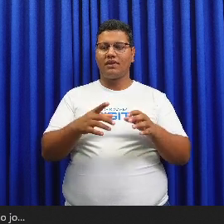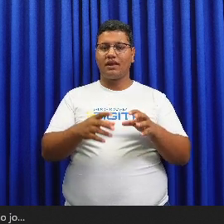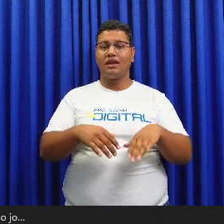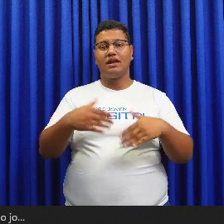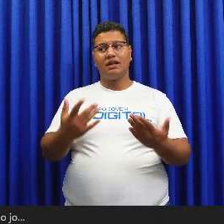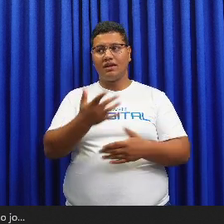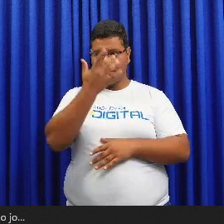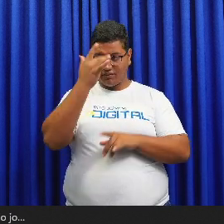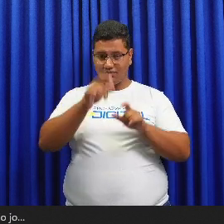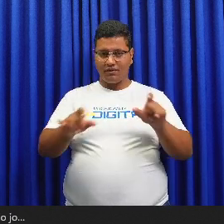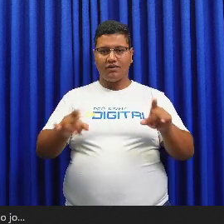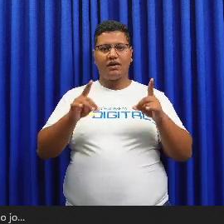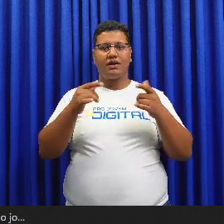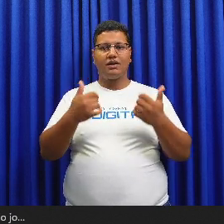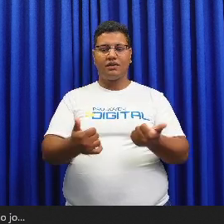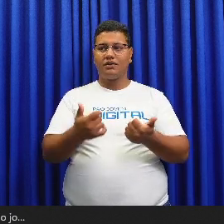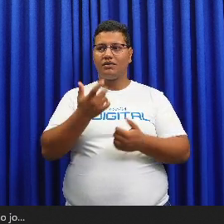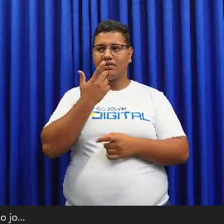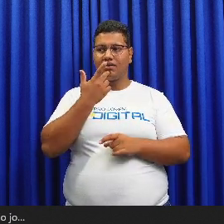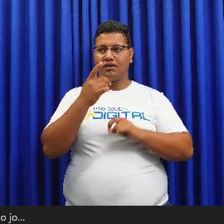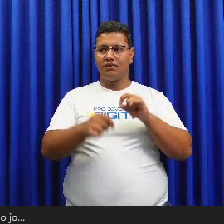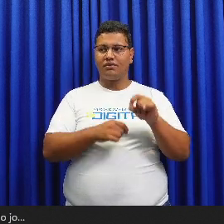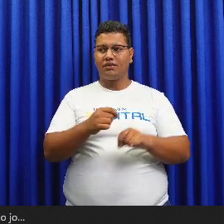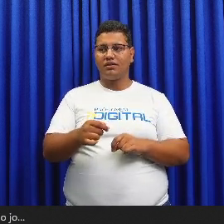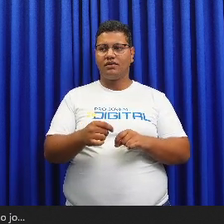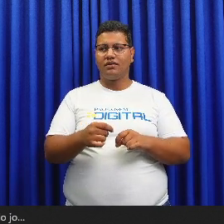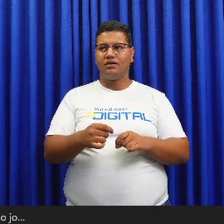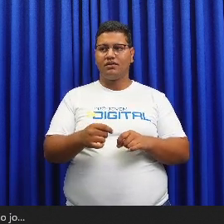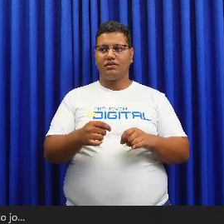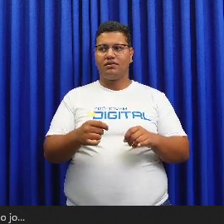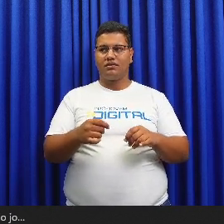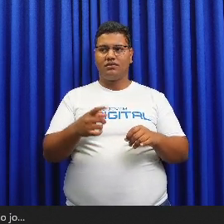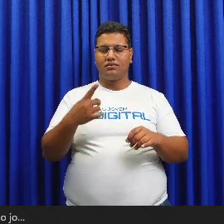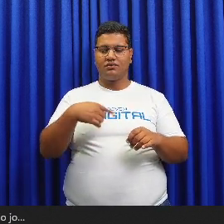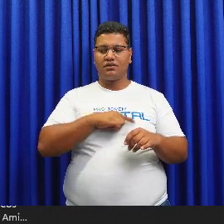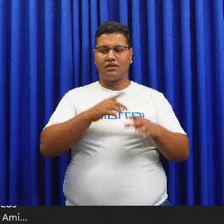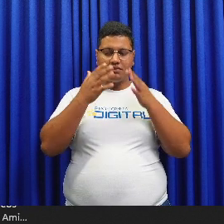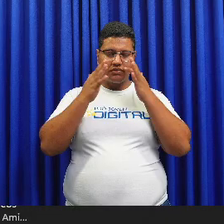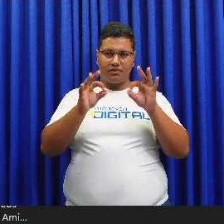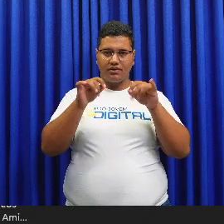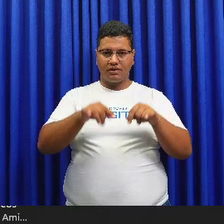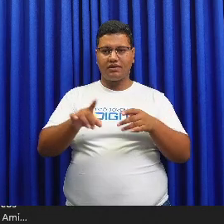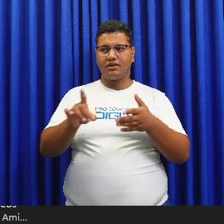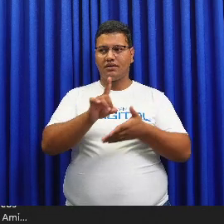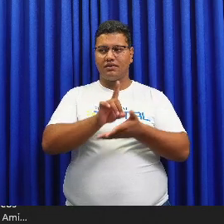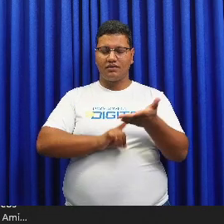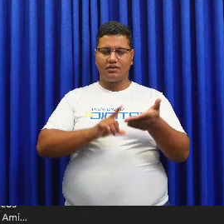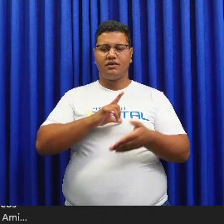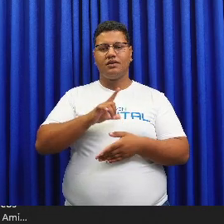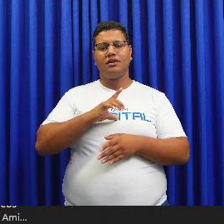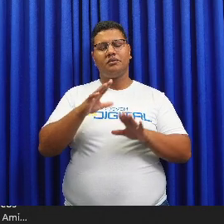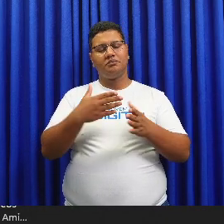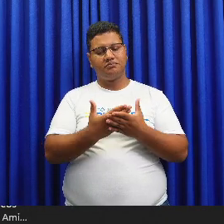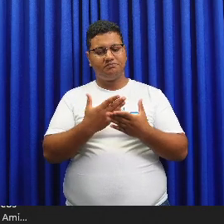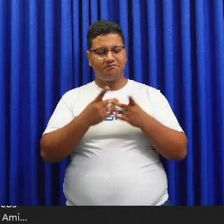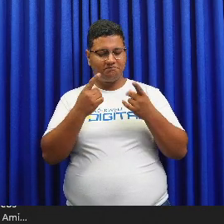mais, galera, é isso. Deixa eu ver se temos mais aqui. Esse aqui é um design que eu tinha, aula,